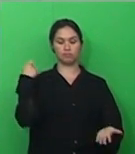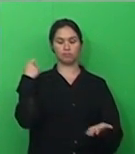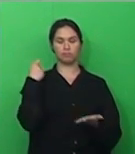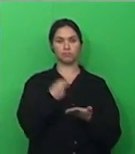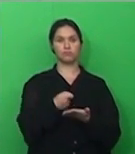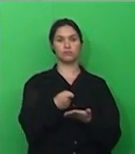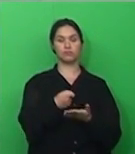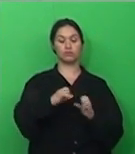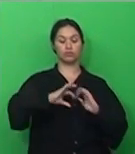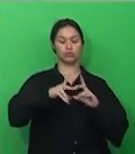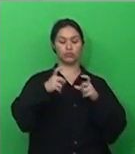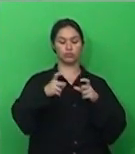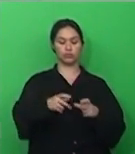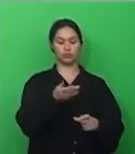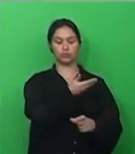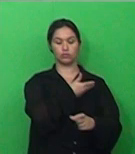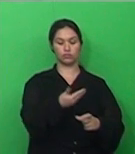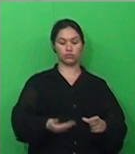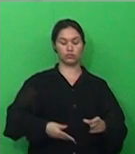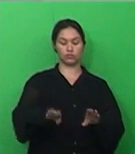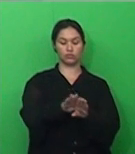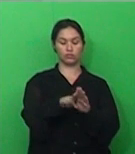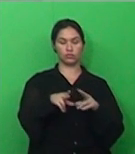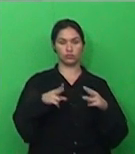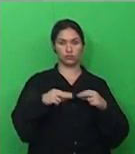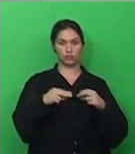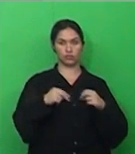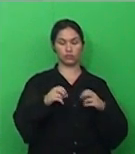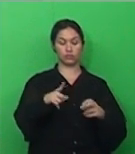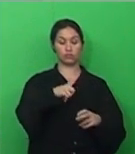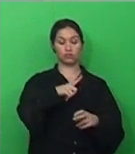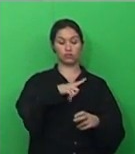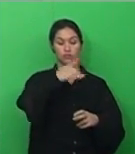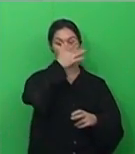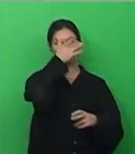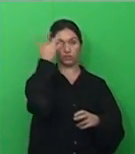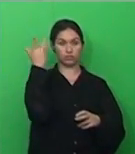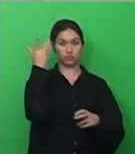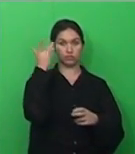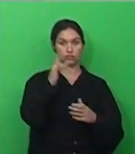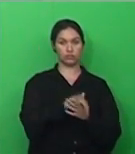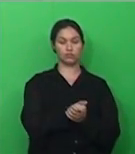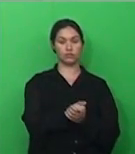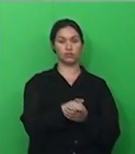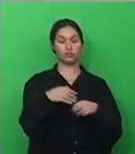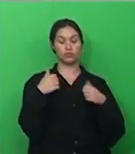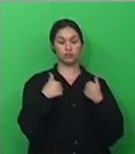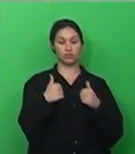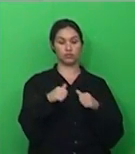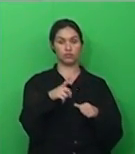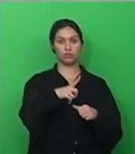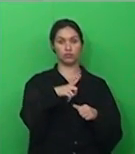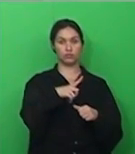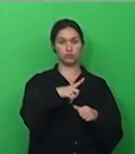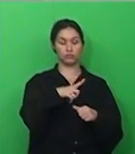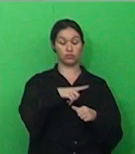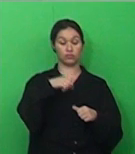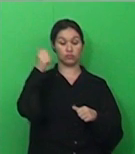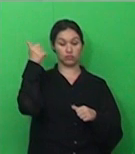os estabelecimentos locais públicos e privados acessíveis ao público no município de Criciúma deverão, como medida de saúde